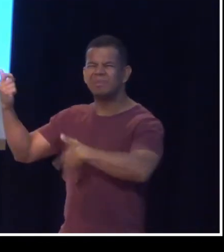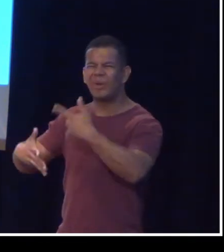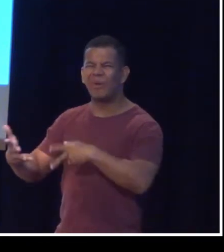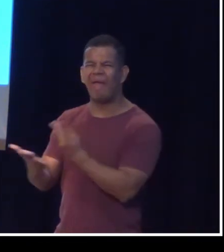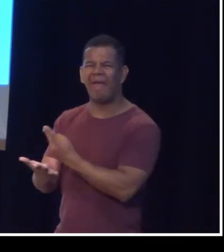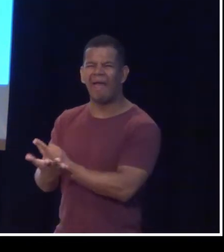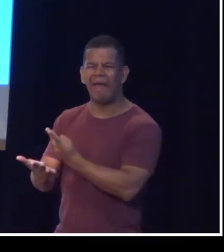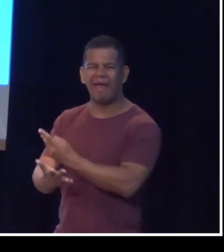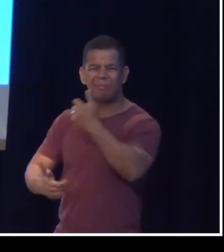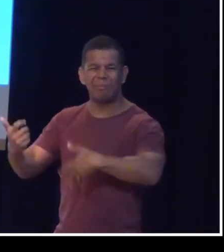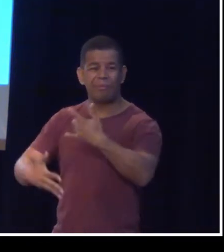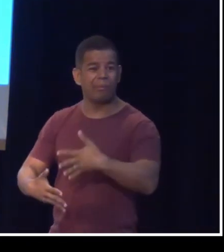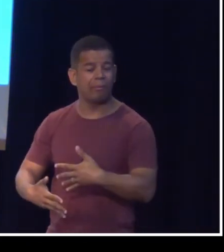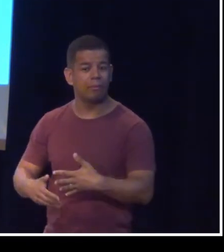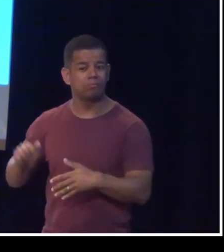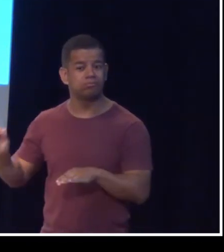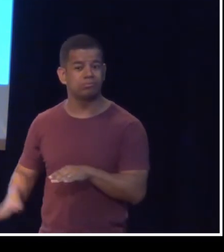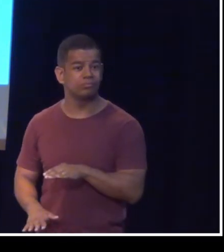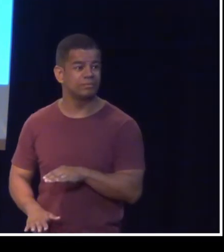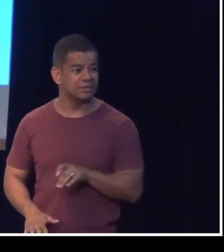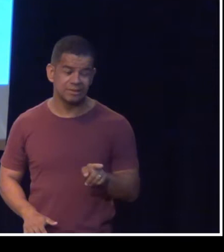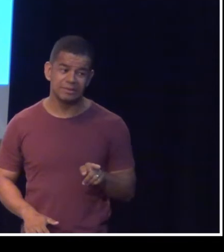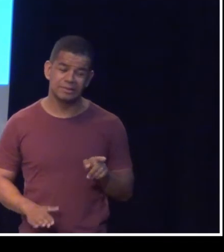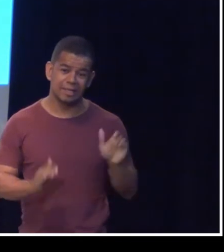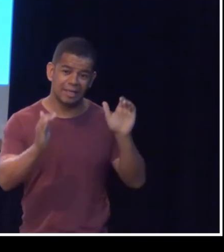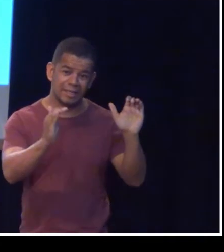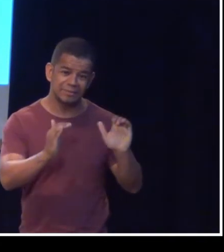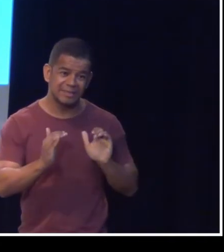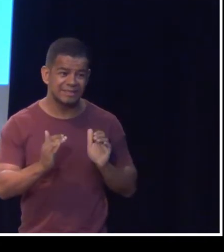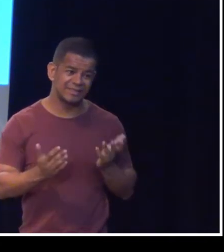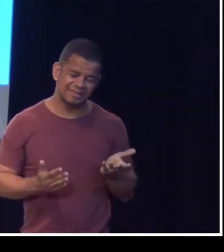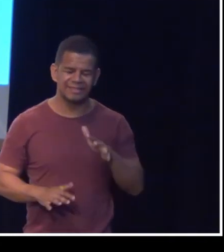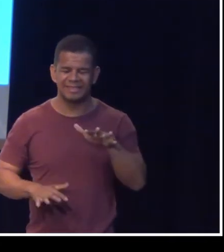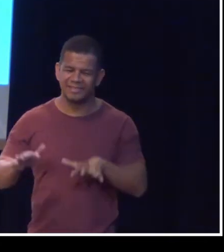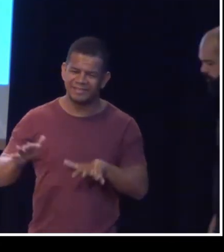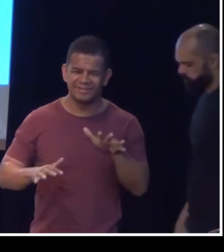também aquele coleguinha que é participativo, ele só está de corpo presente, mas não corpo ativo.